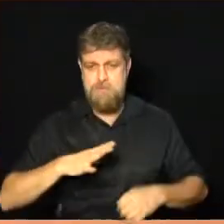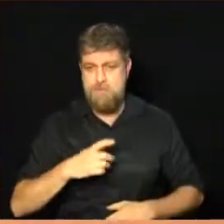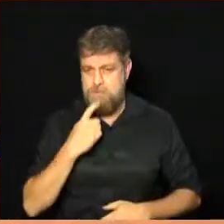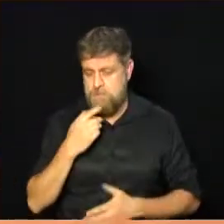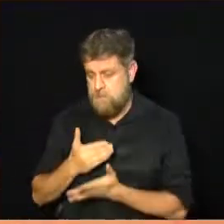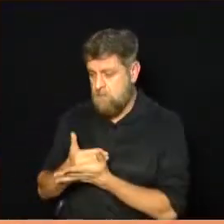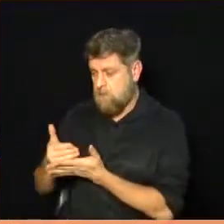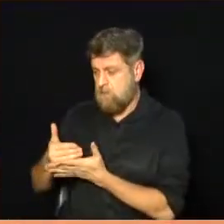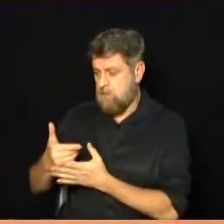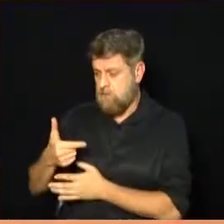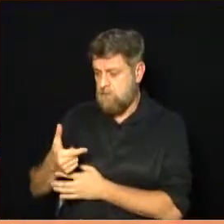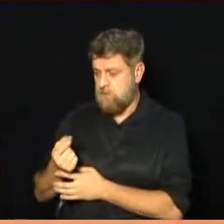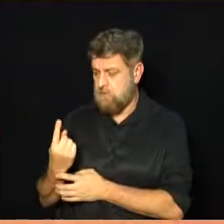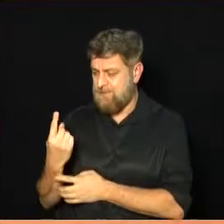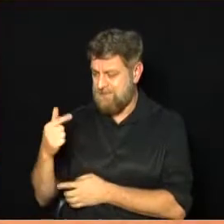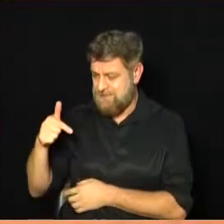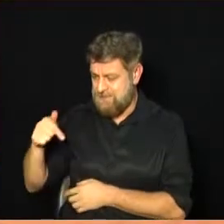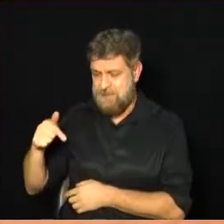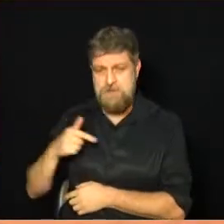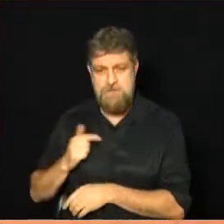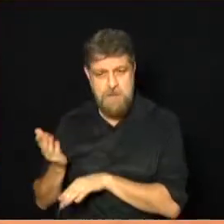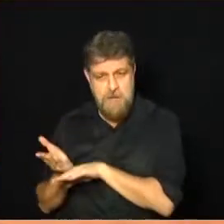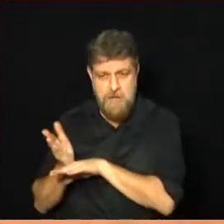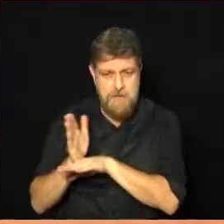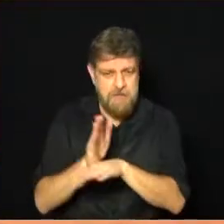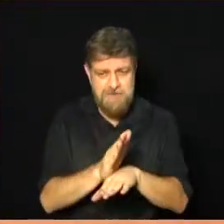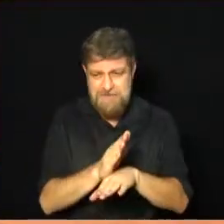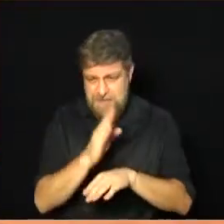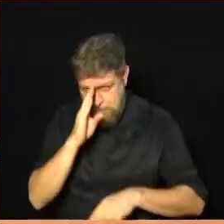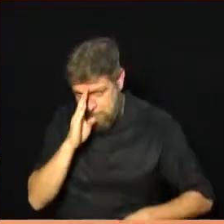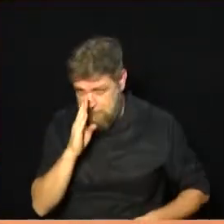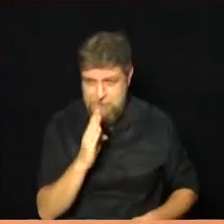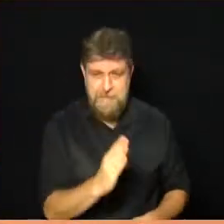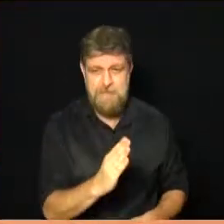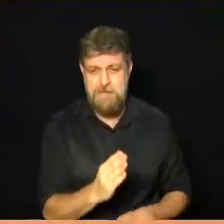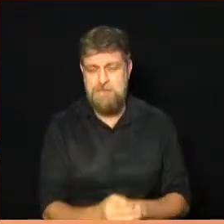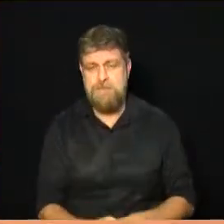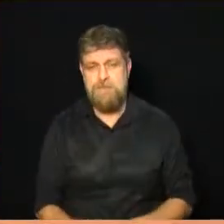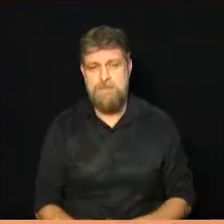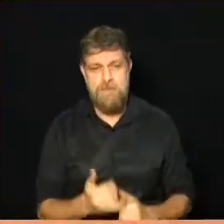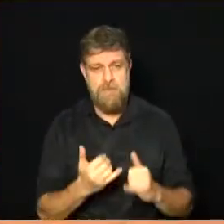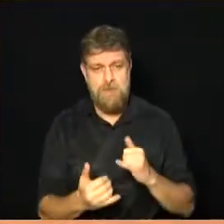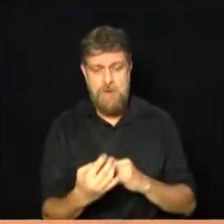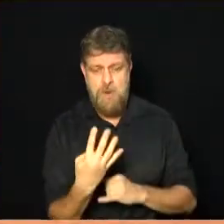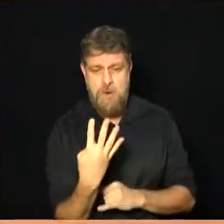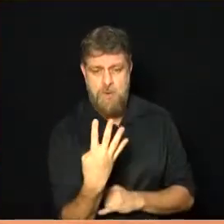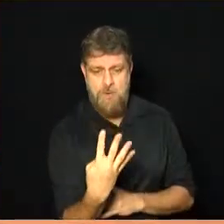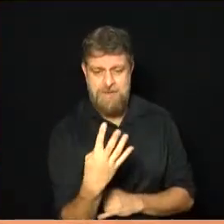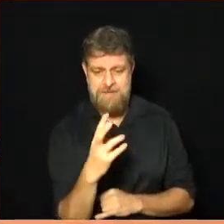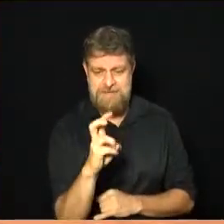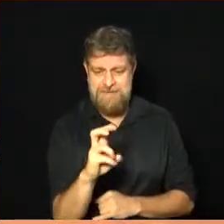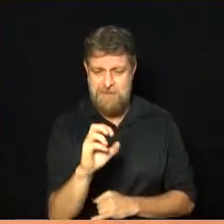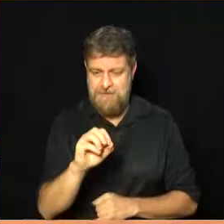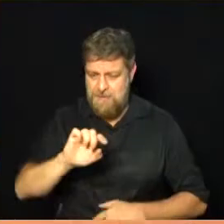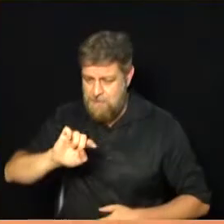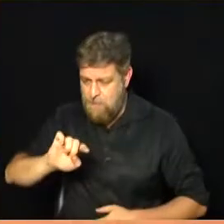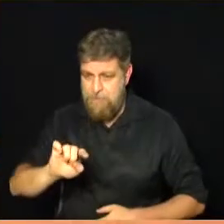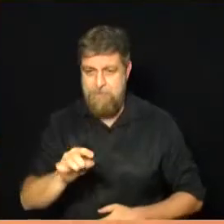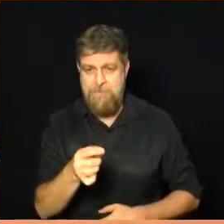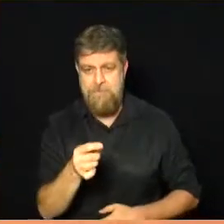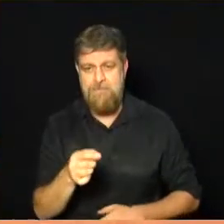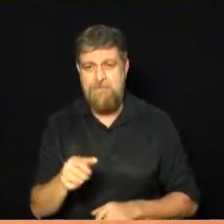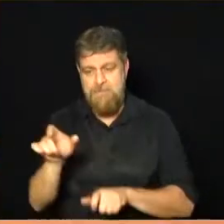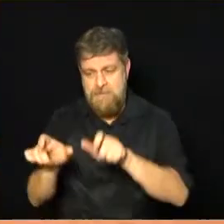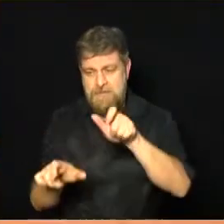em 2017, beneficiará diretamente cerca de 450 mil campineiros, com o transporte